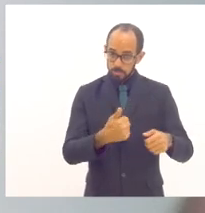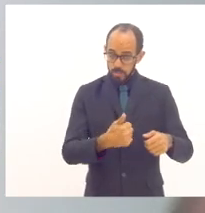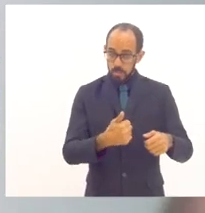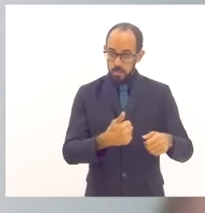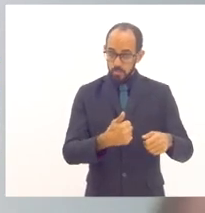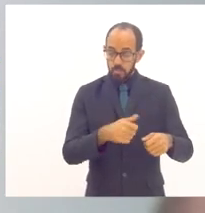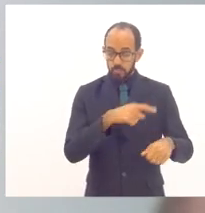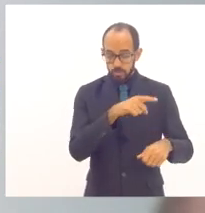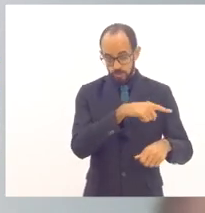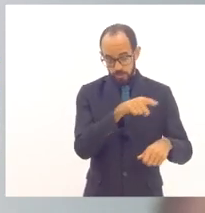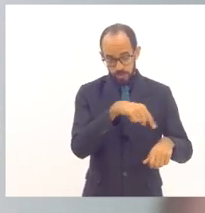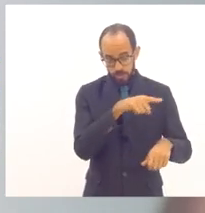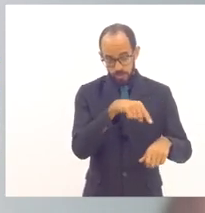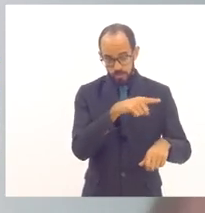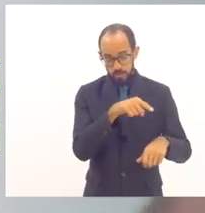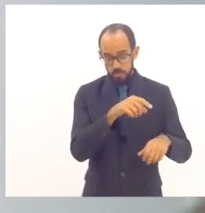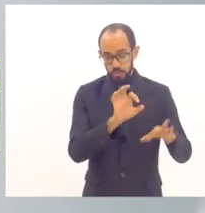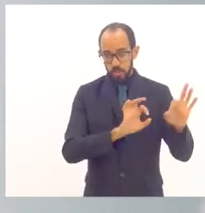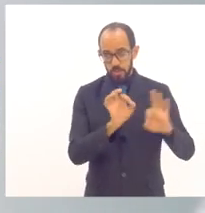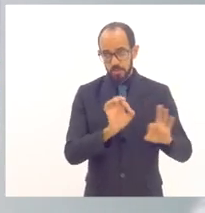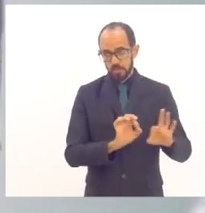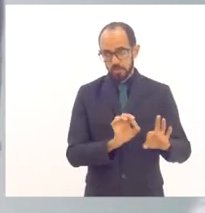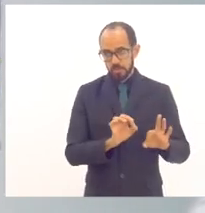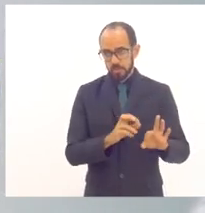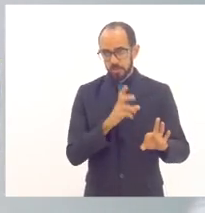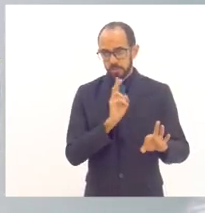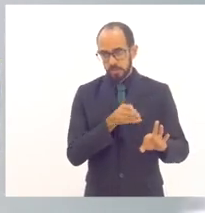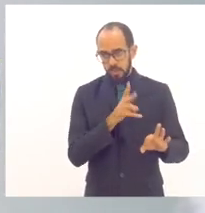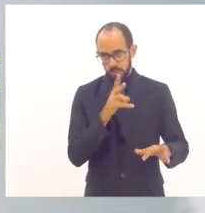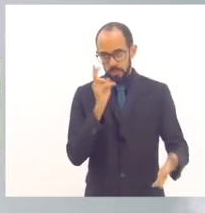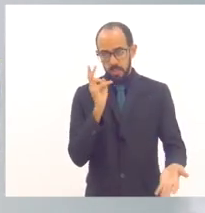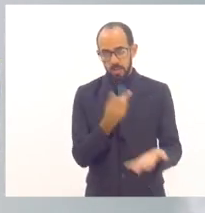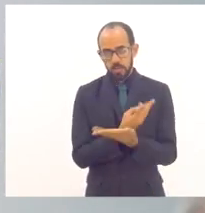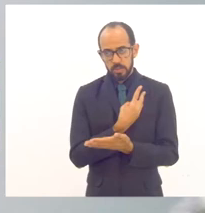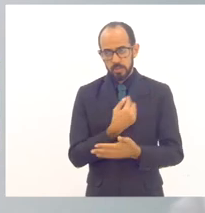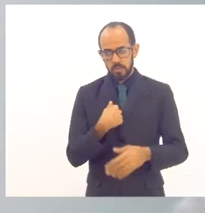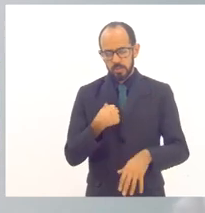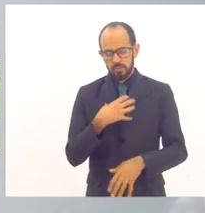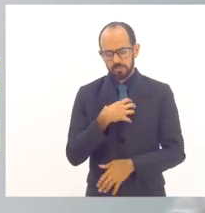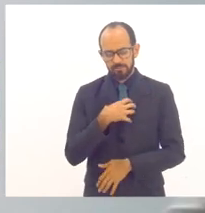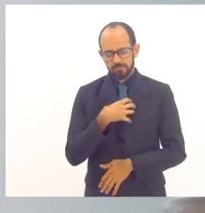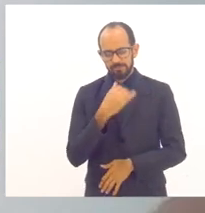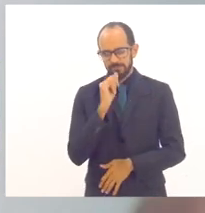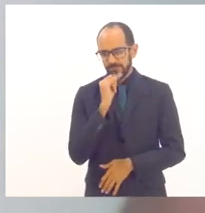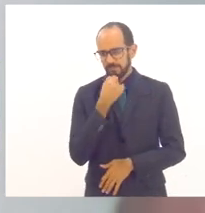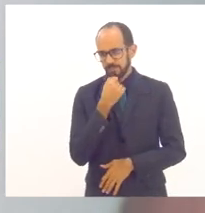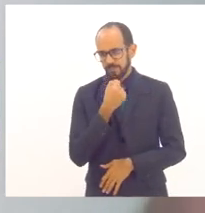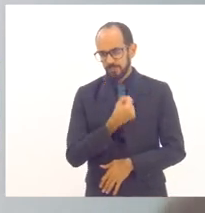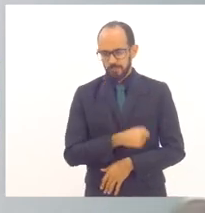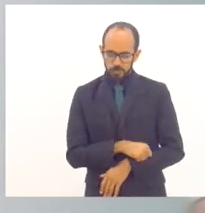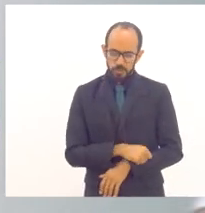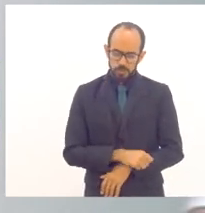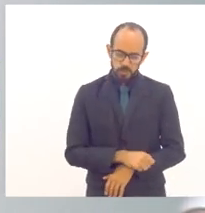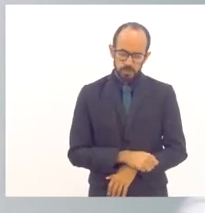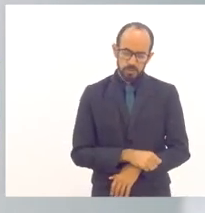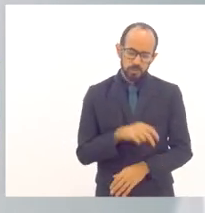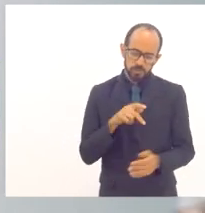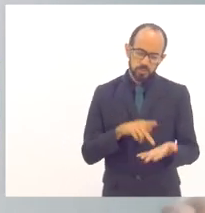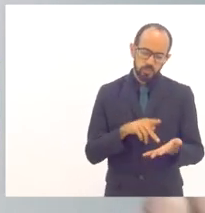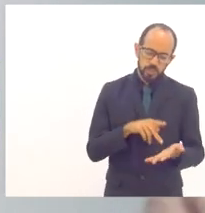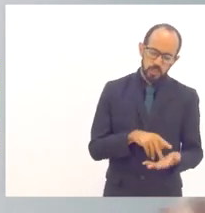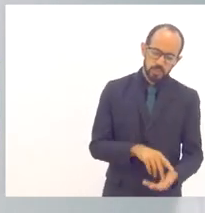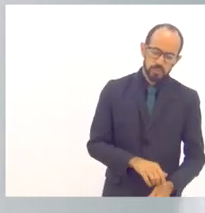cara. Cara, toda vez que eu passei por isso, eu saí triste, cara. Saí muito triste mesmo, muito